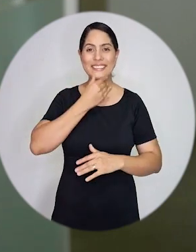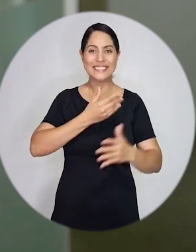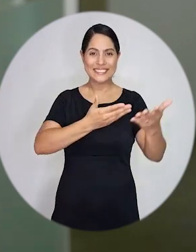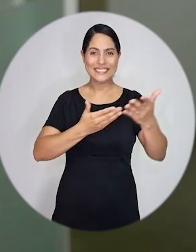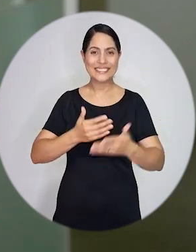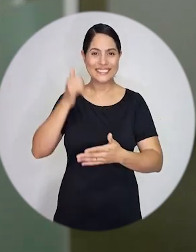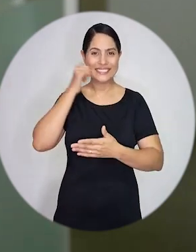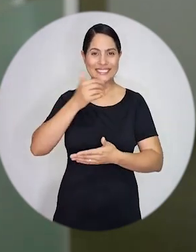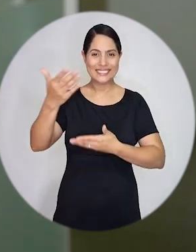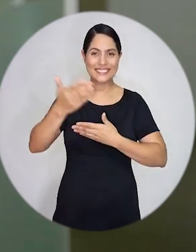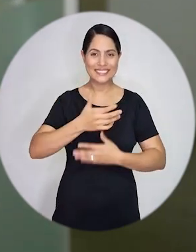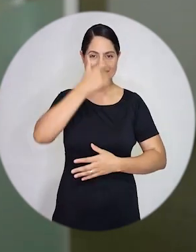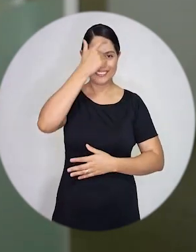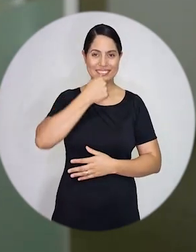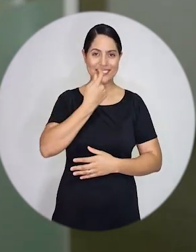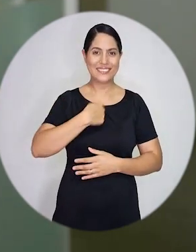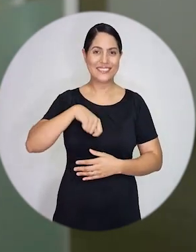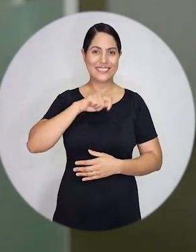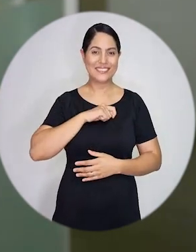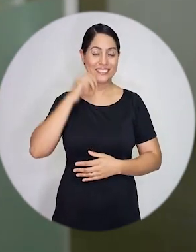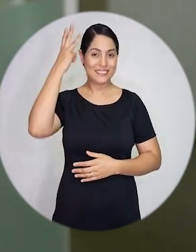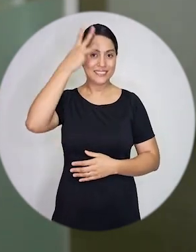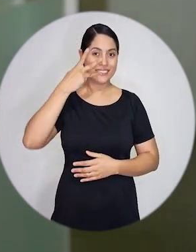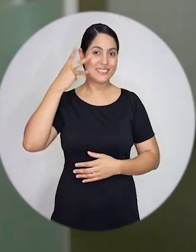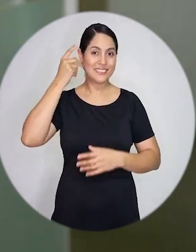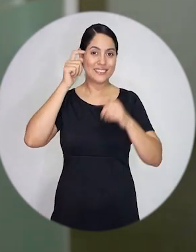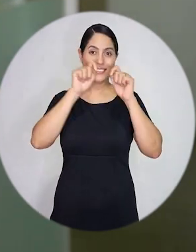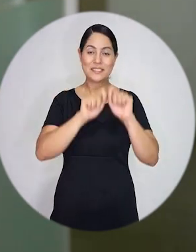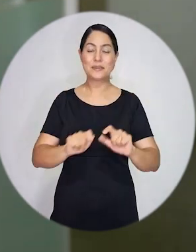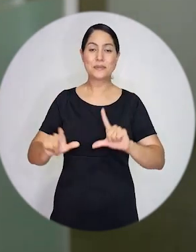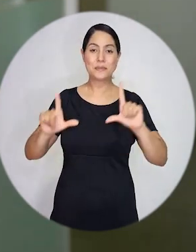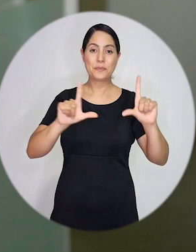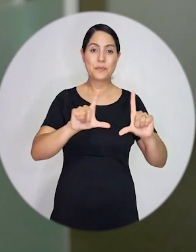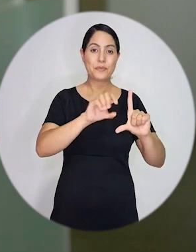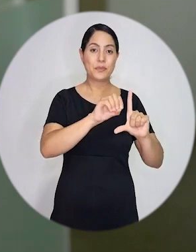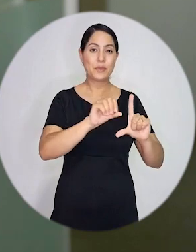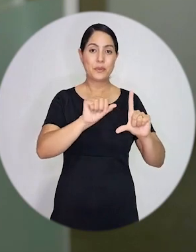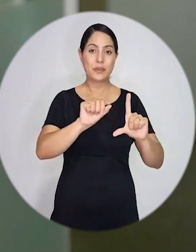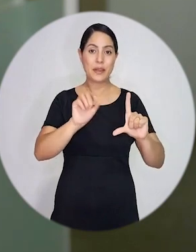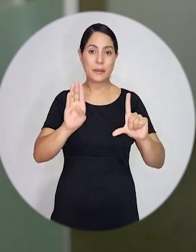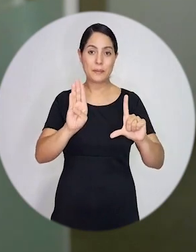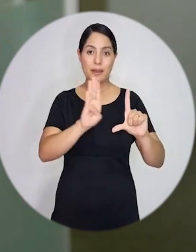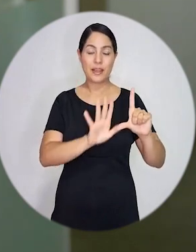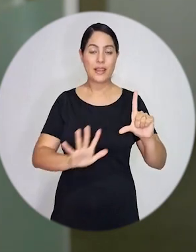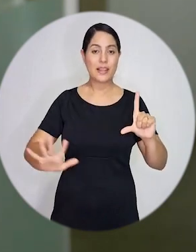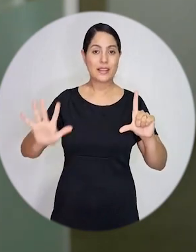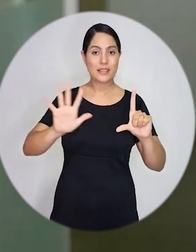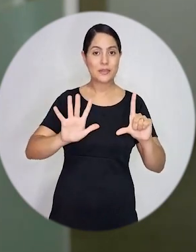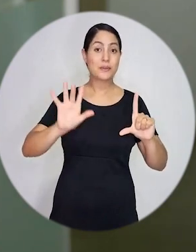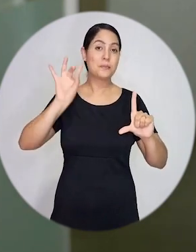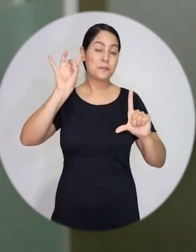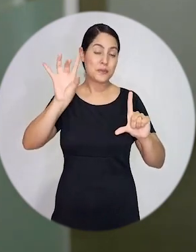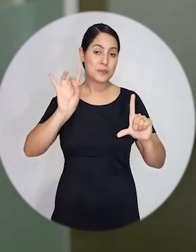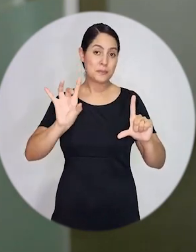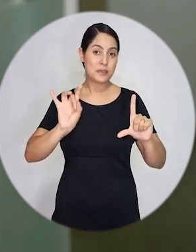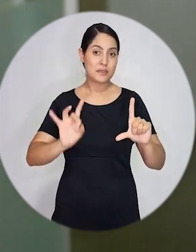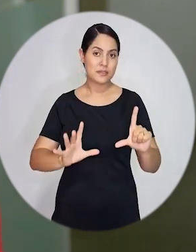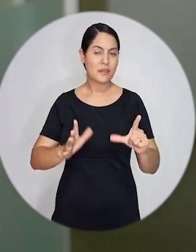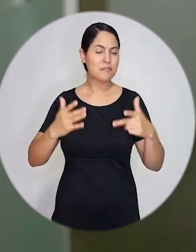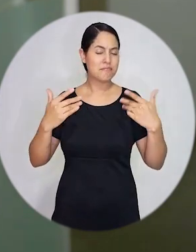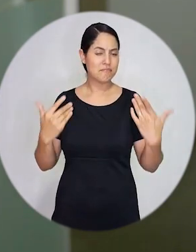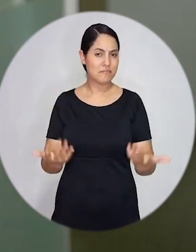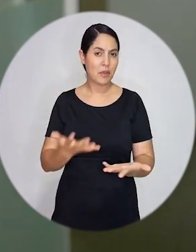Olá, seja bem-vindo, seja bem-vinda. Eu sou Mariana Xavier e esse é o programa OAB Nacional. Nesta edição